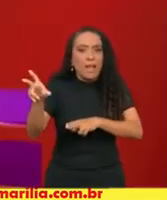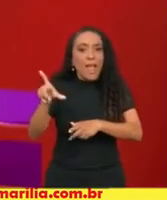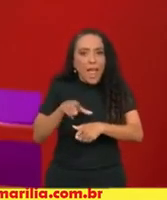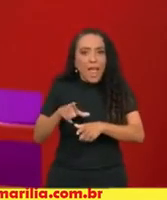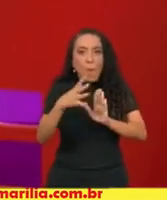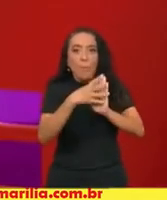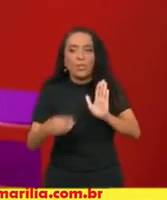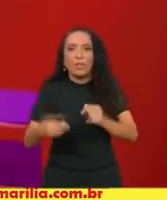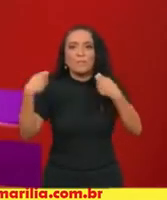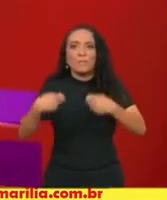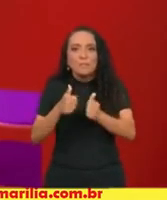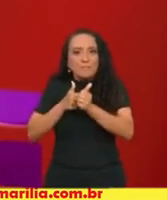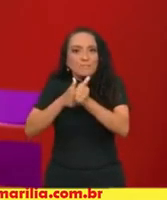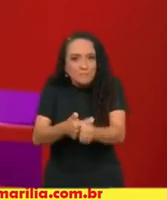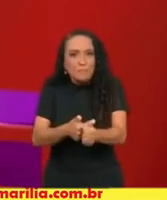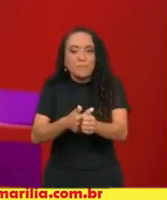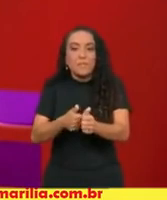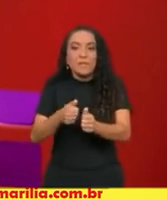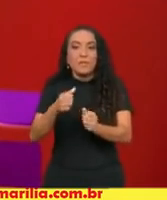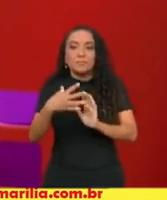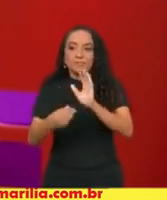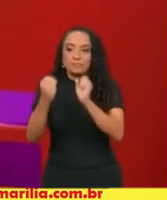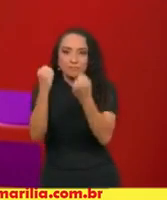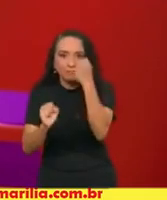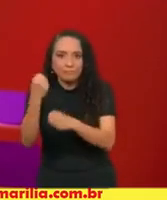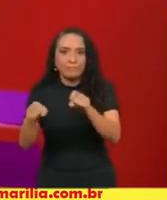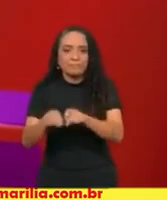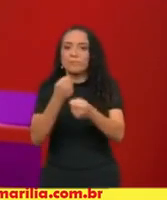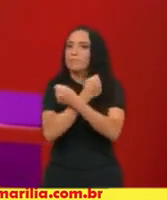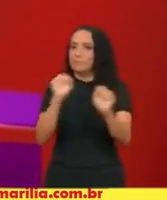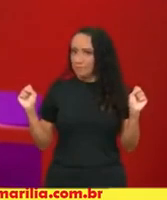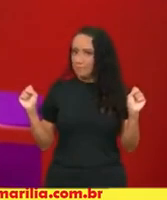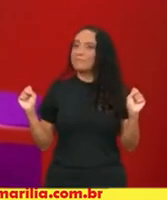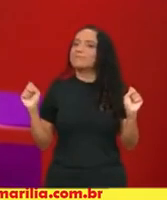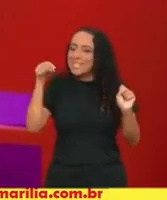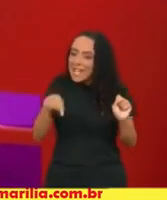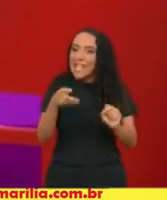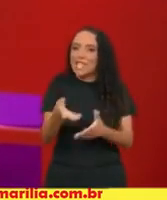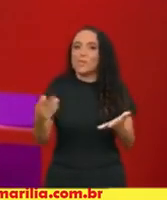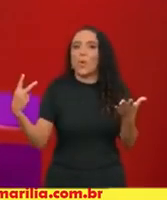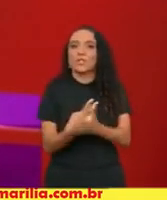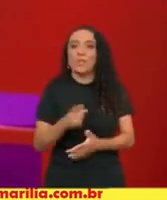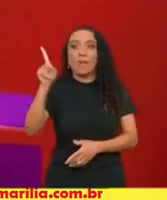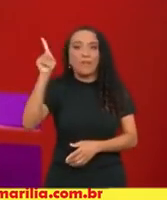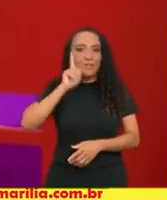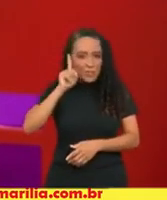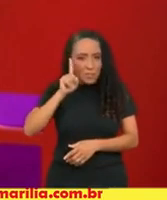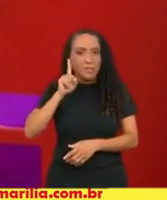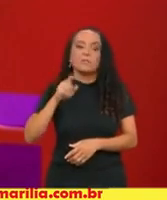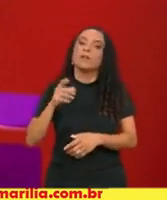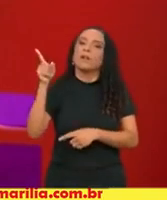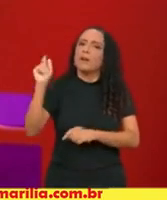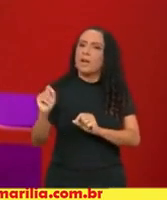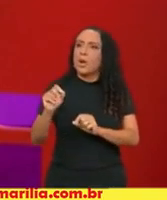do Brasil deve seguir. Perfeito. E o modelo é industrial e o modelo é abolicionista. É exatamente o que aconteceu nos Estados Unidos. Os Estados